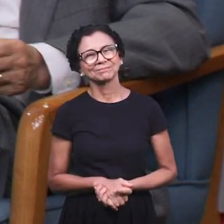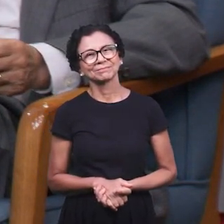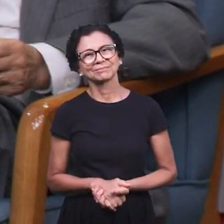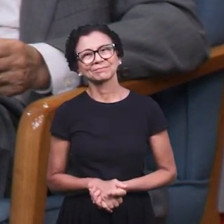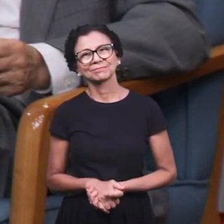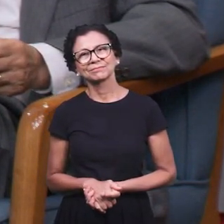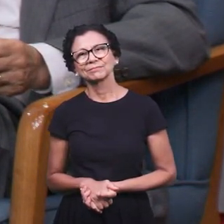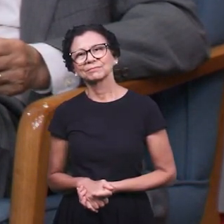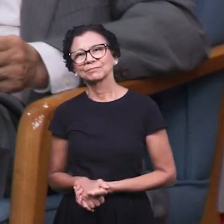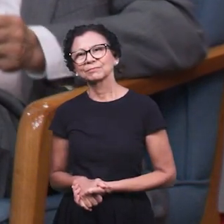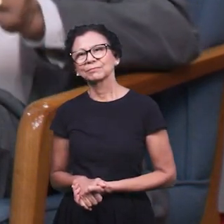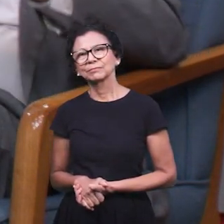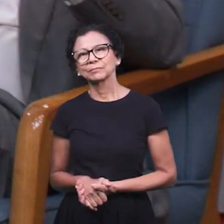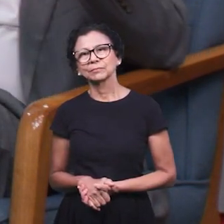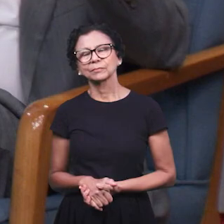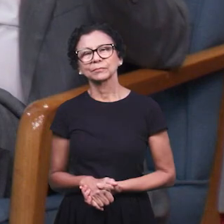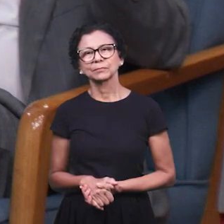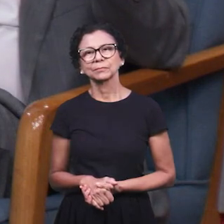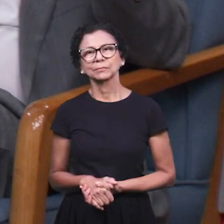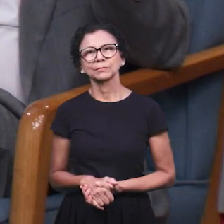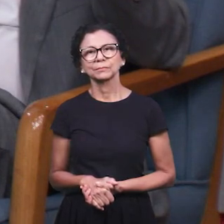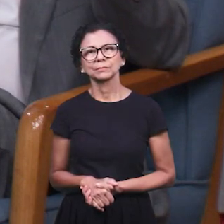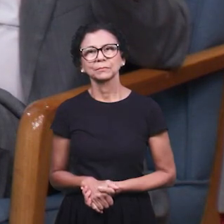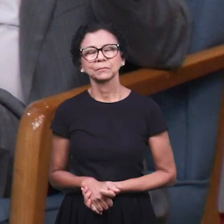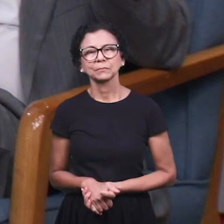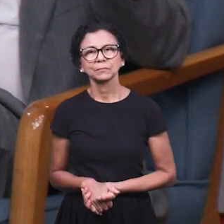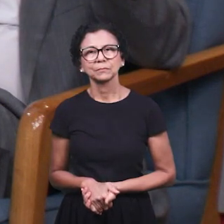irmãos, nós estamos